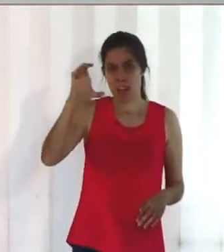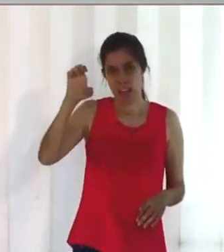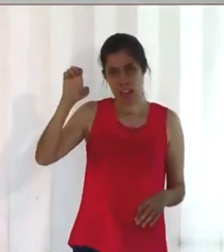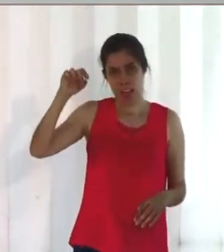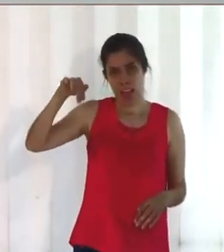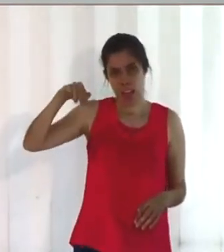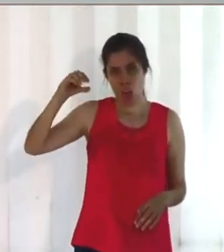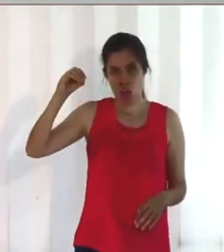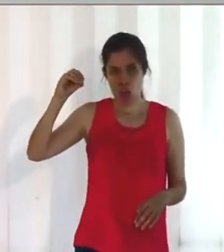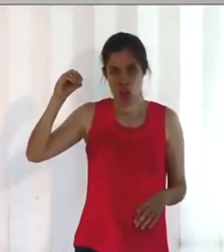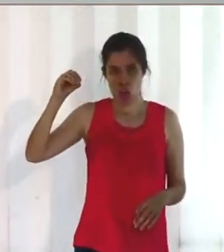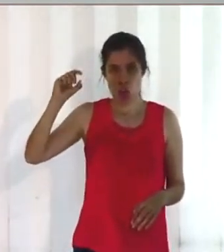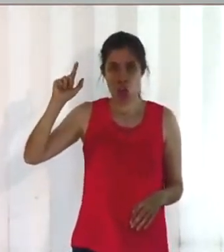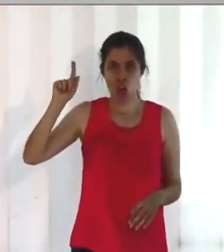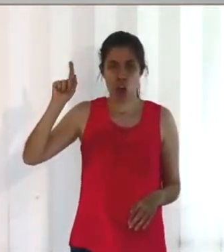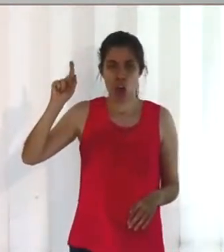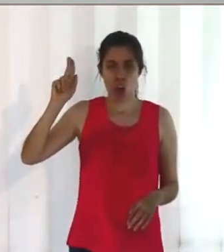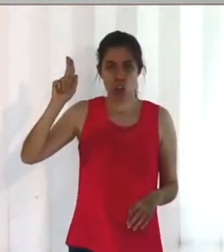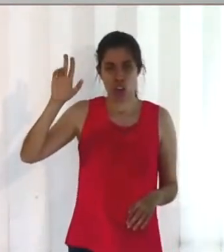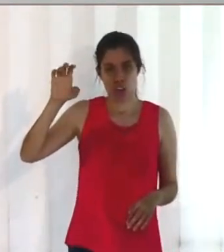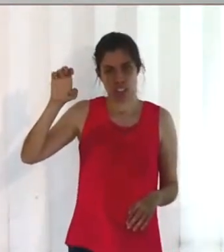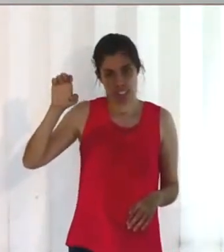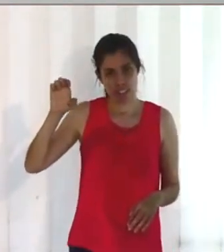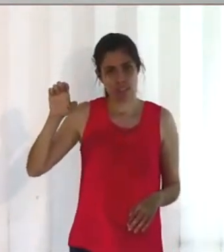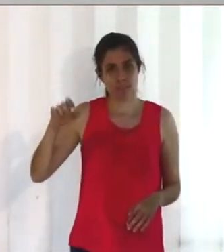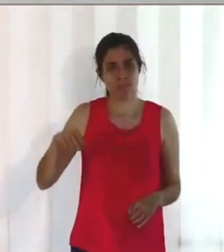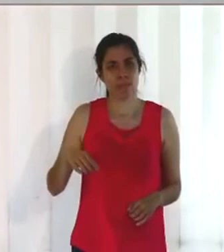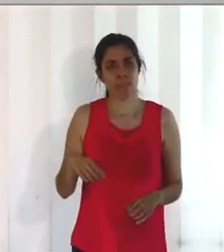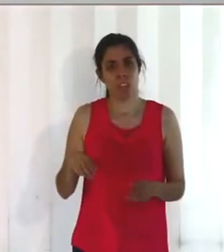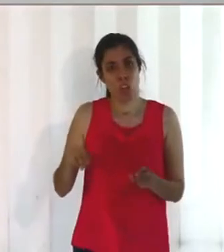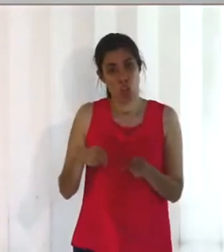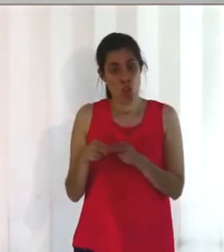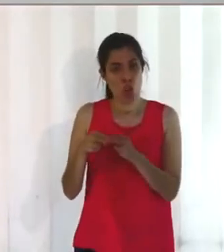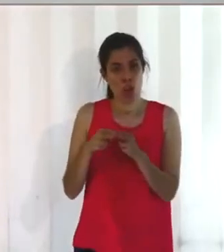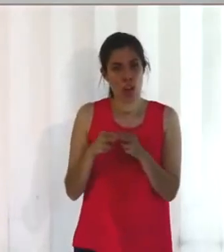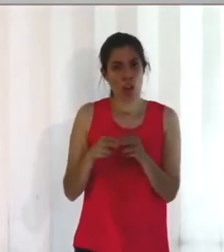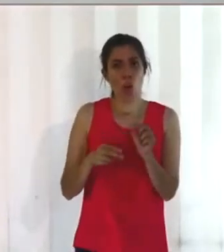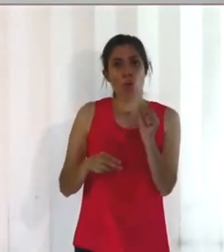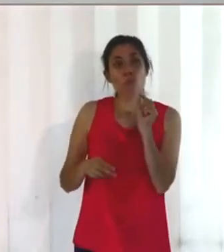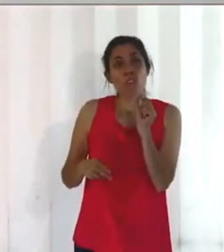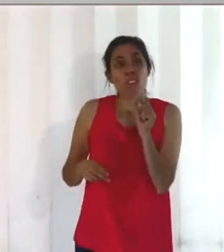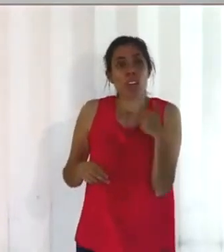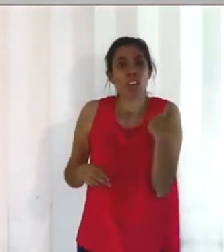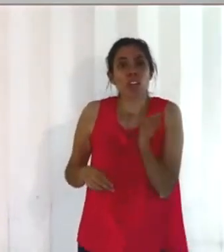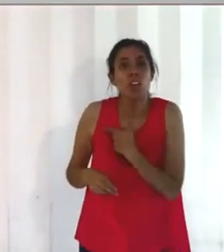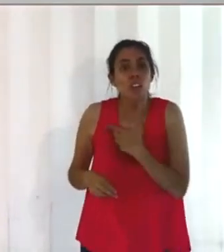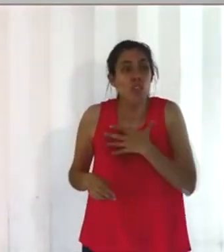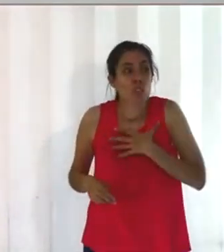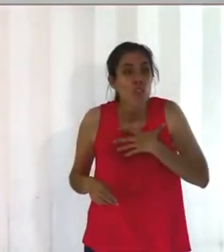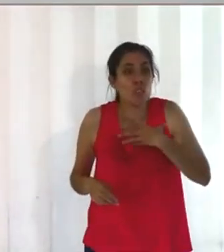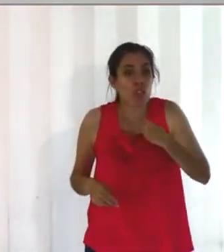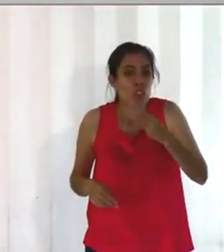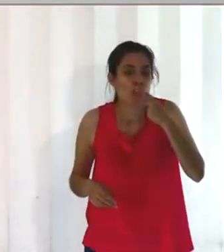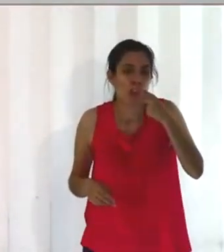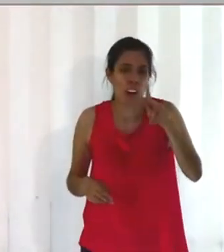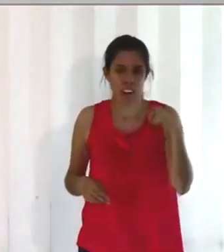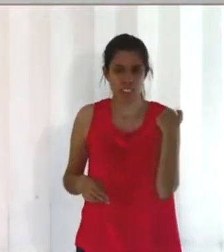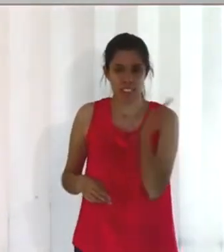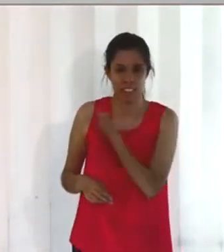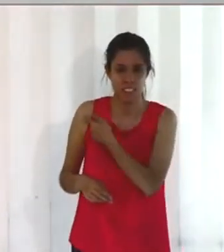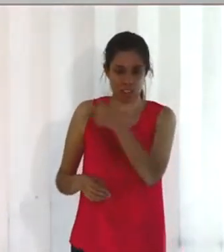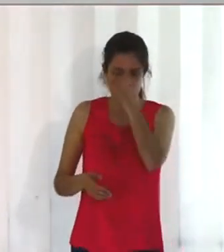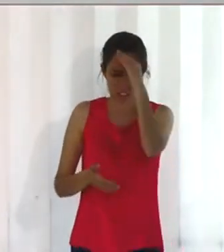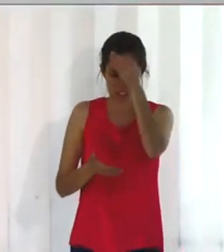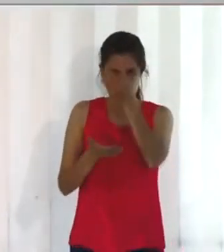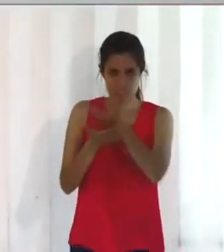Noé. O que os nossos filhos falarão da nossa fé? O que as pessoas que nos conhecem falarão da nossa